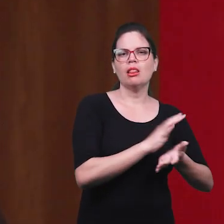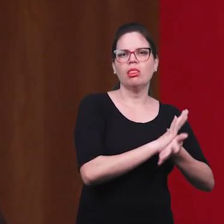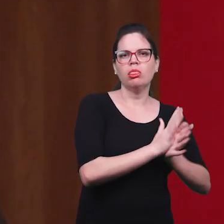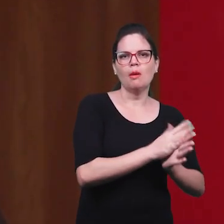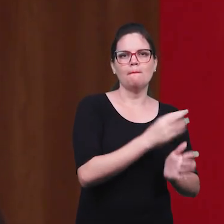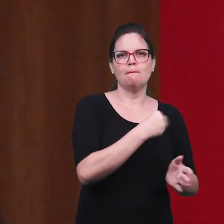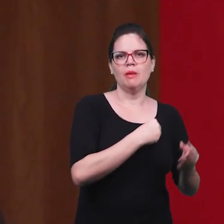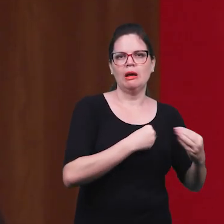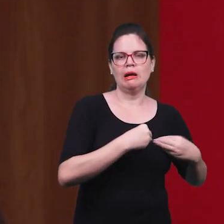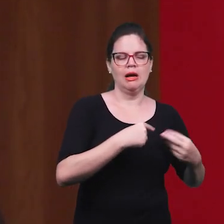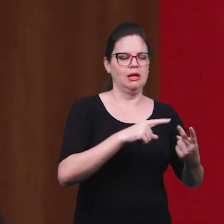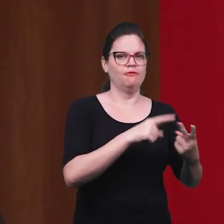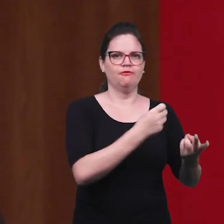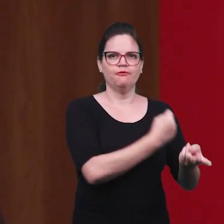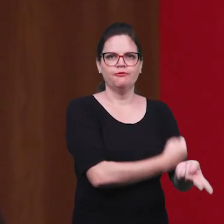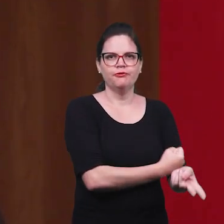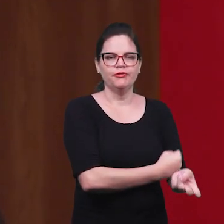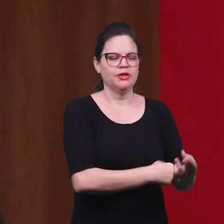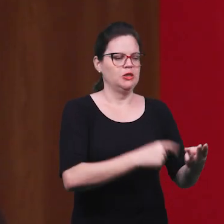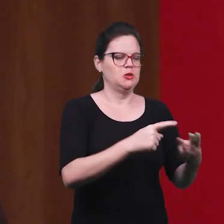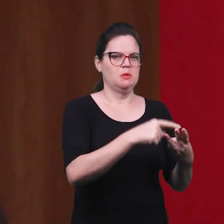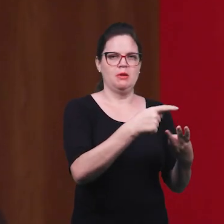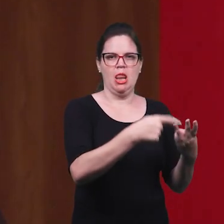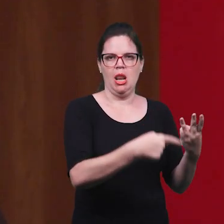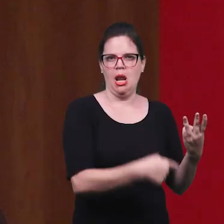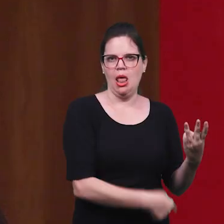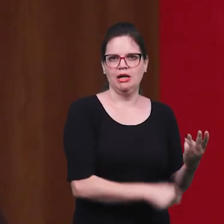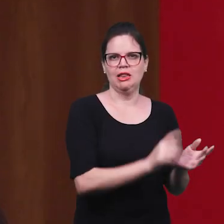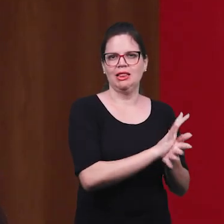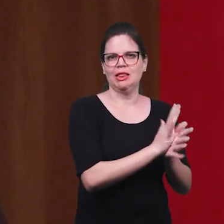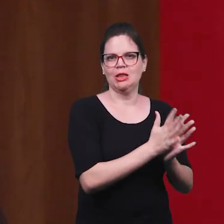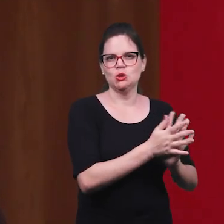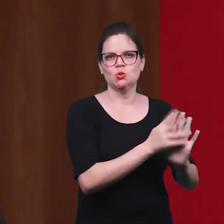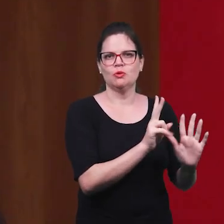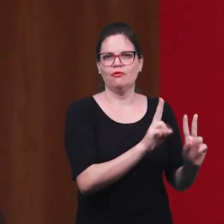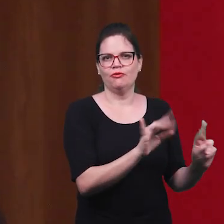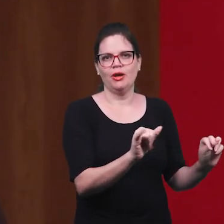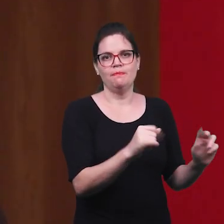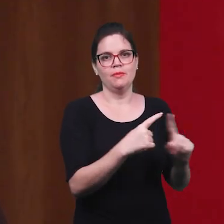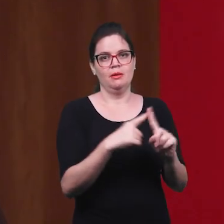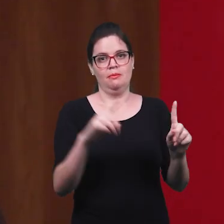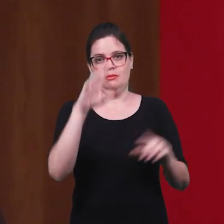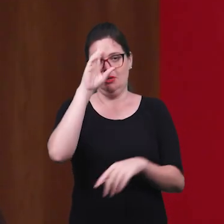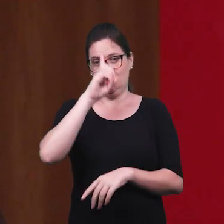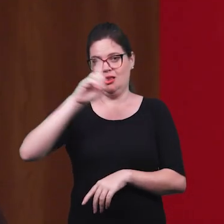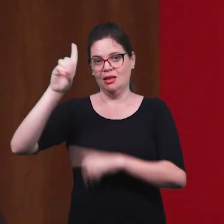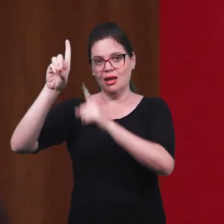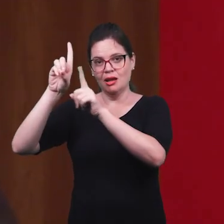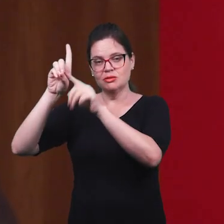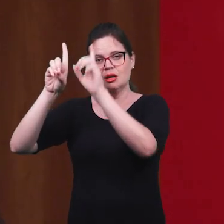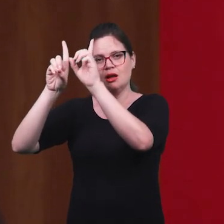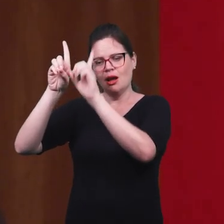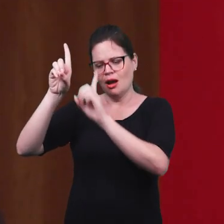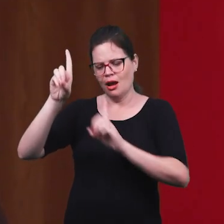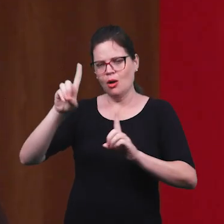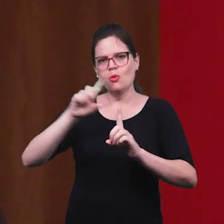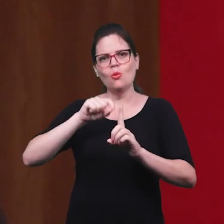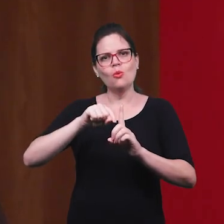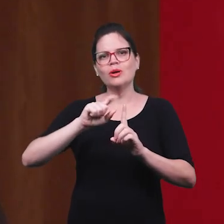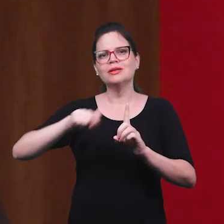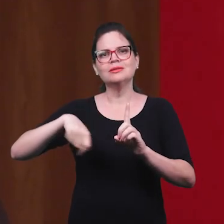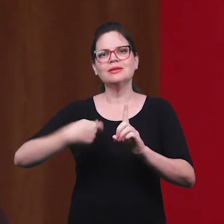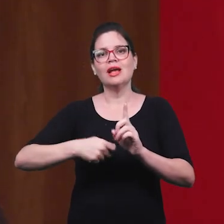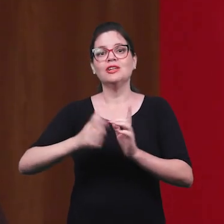Deus entregou o seu único filho para morrer em favor dos nossos filhos, das nossas famílias, do nosso casamento e para